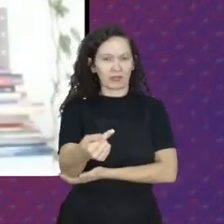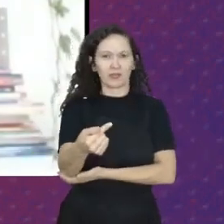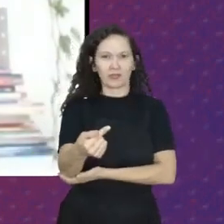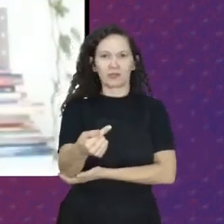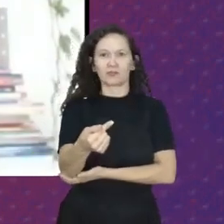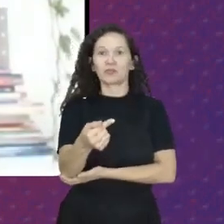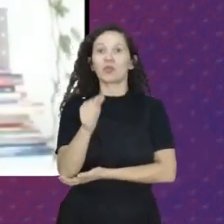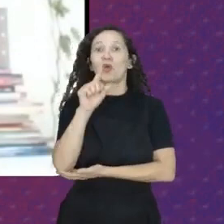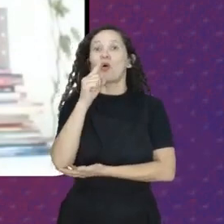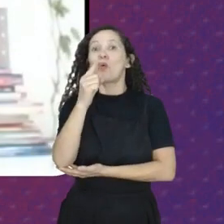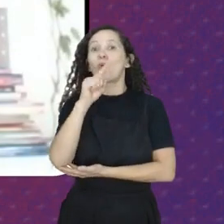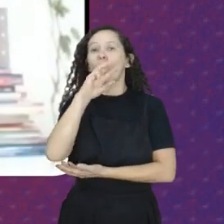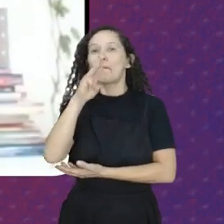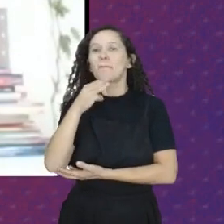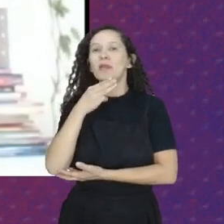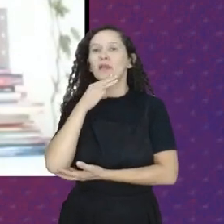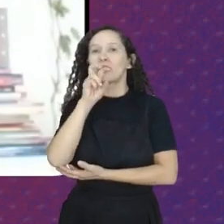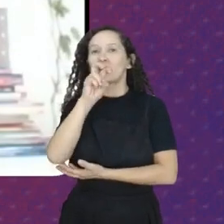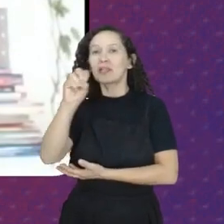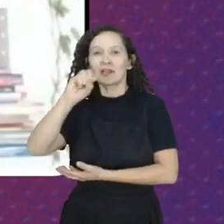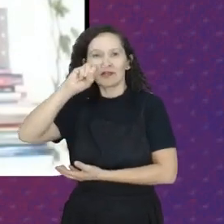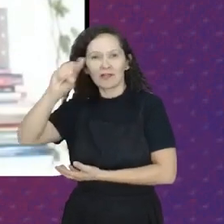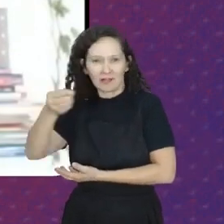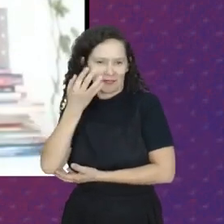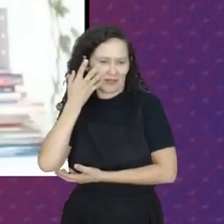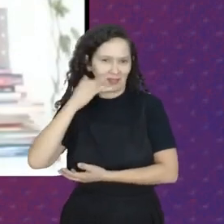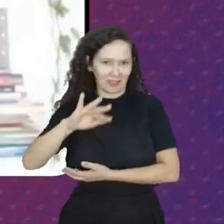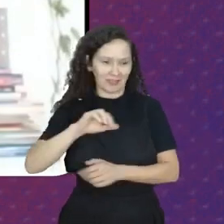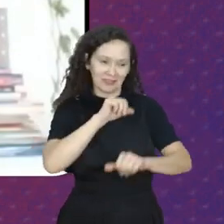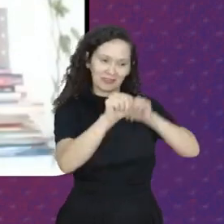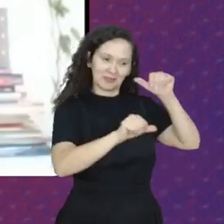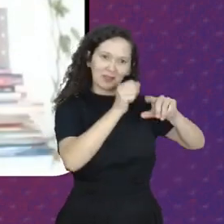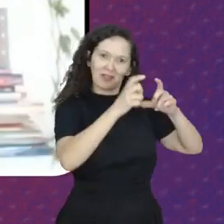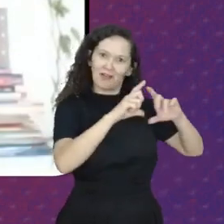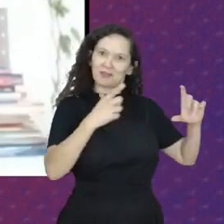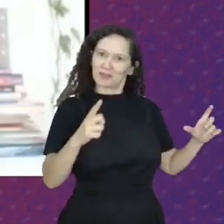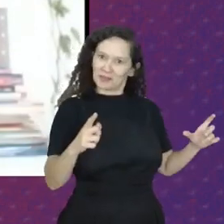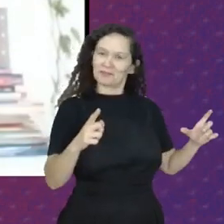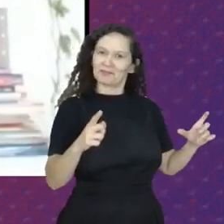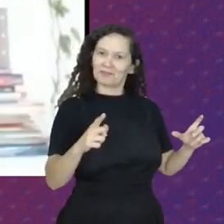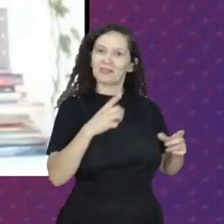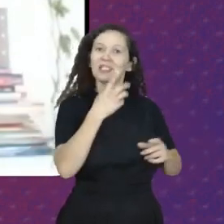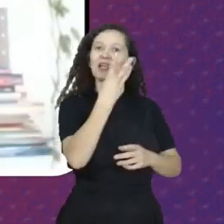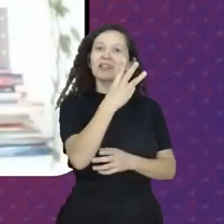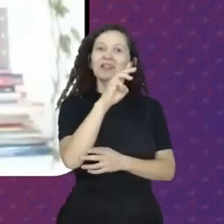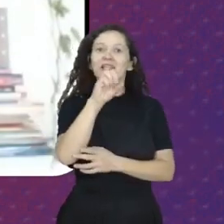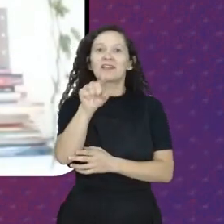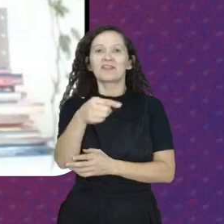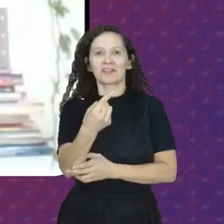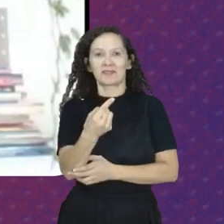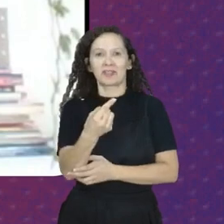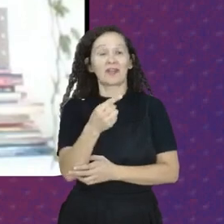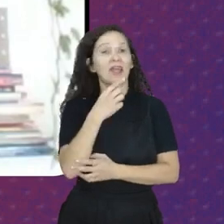de 1.500.000 crianças para